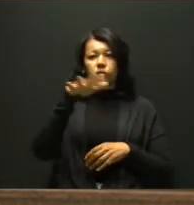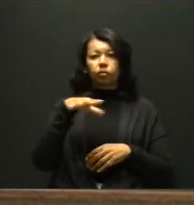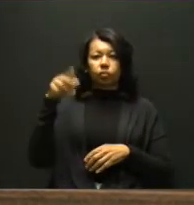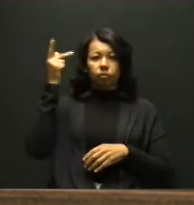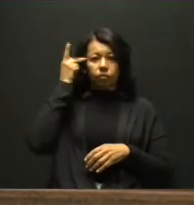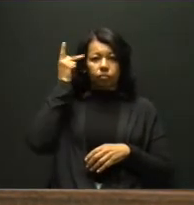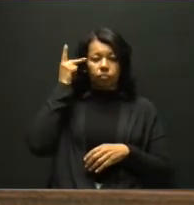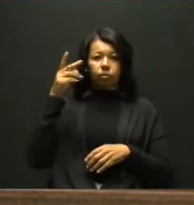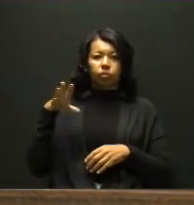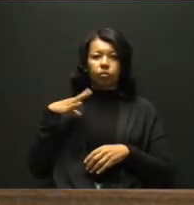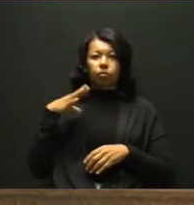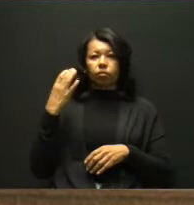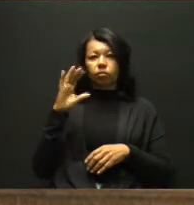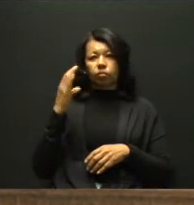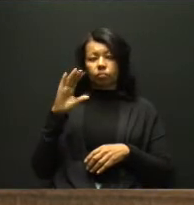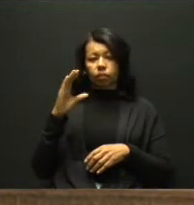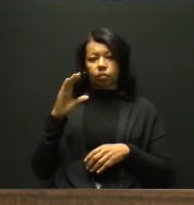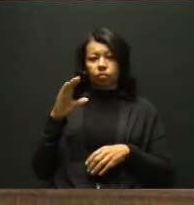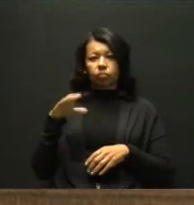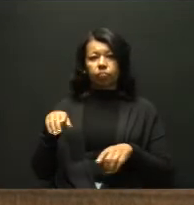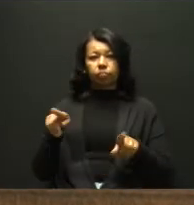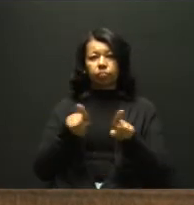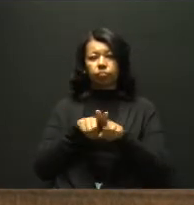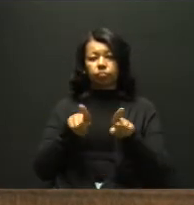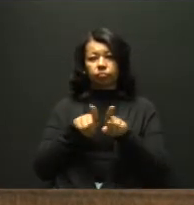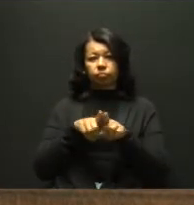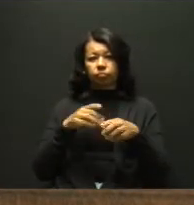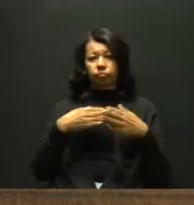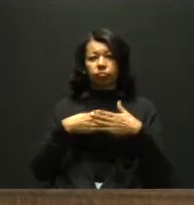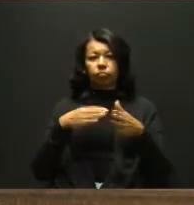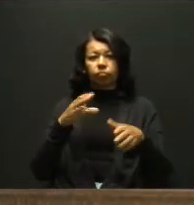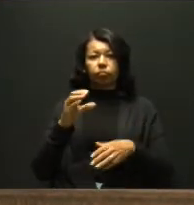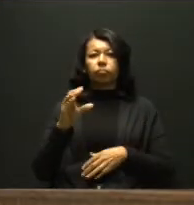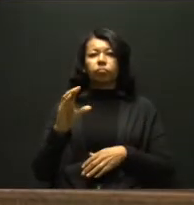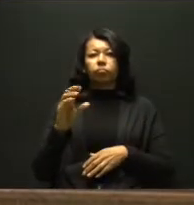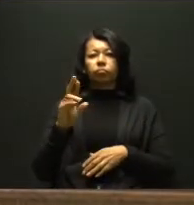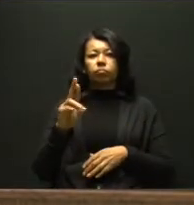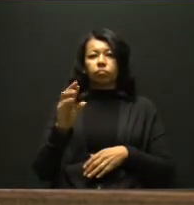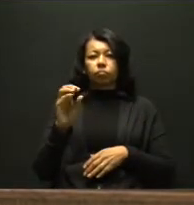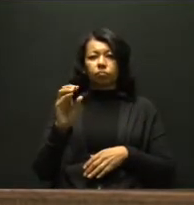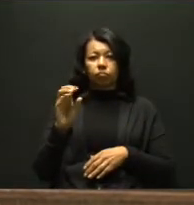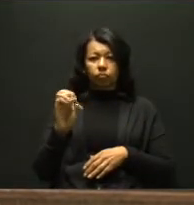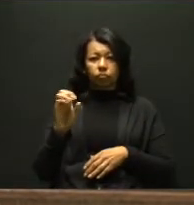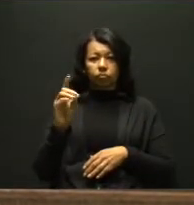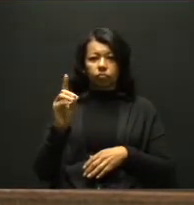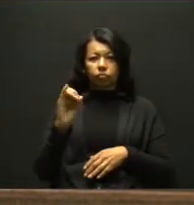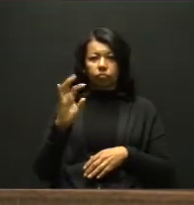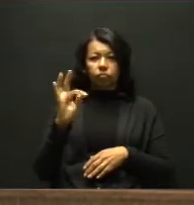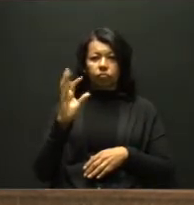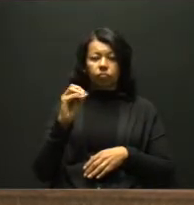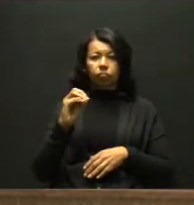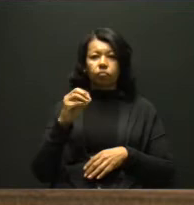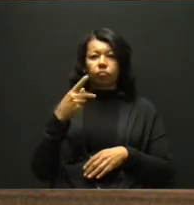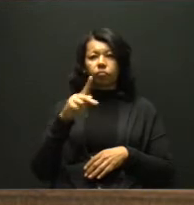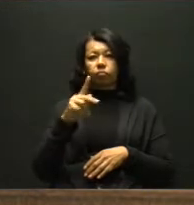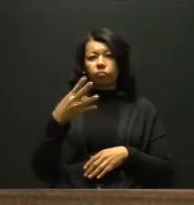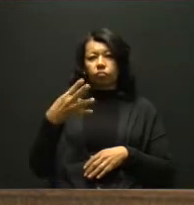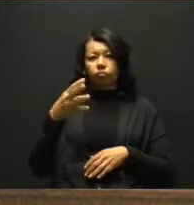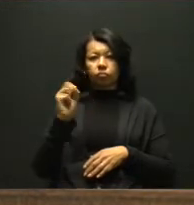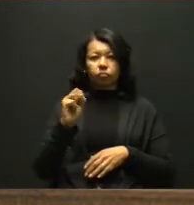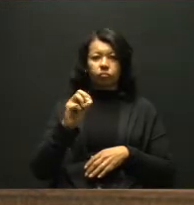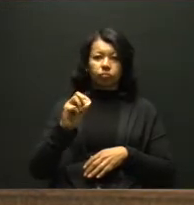no município de cubatão bem assim abre crédito especial na importância de cada 48 mil reais e dá outras